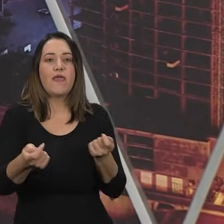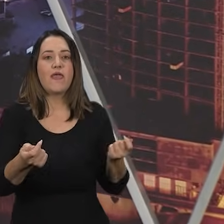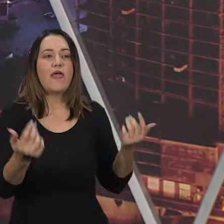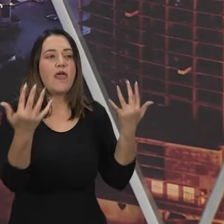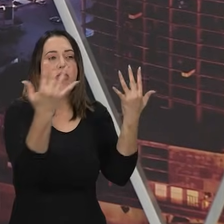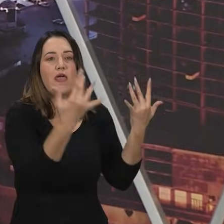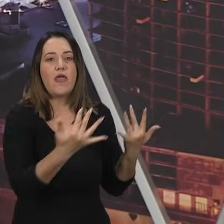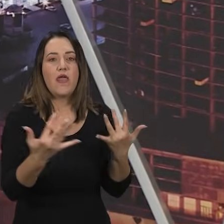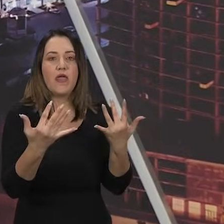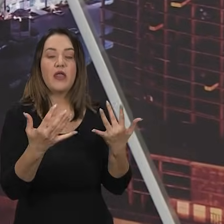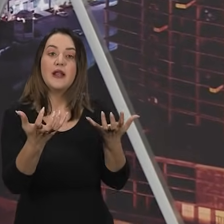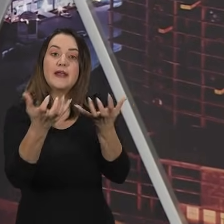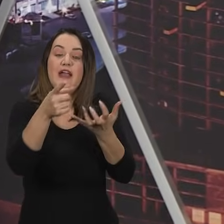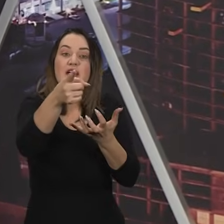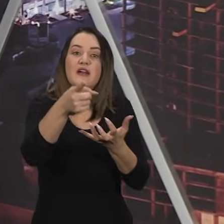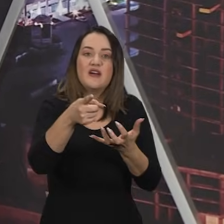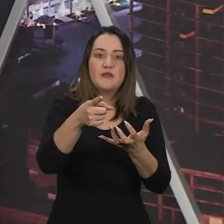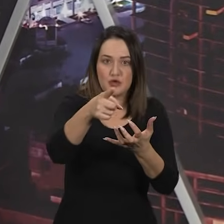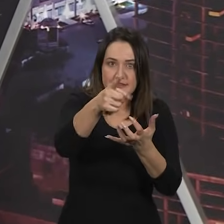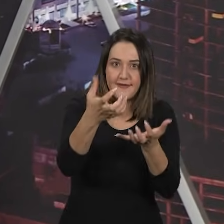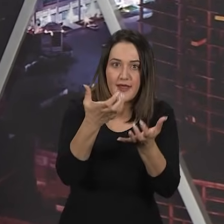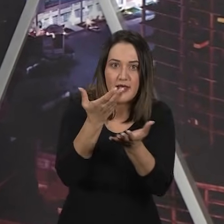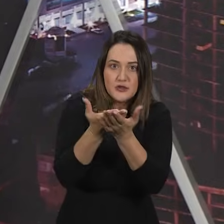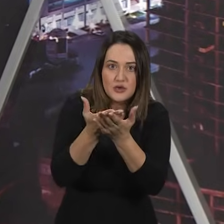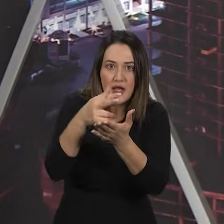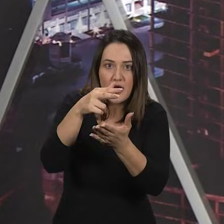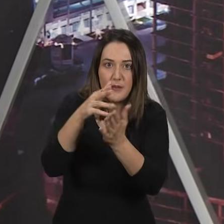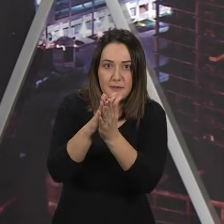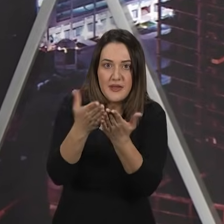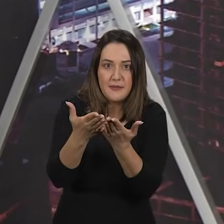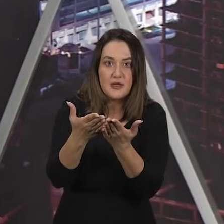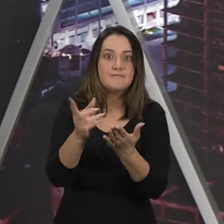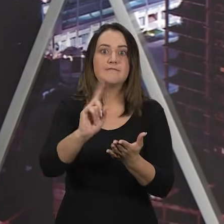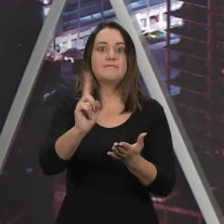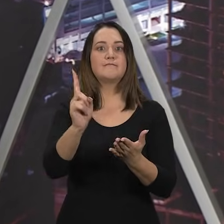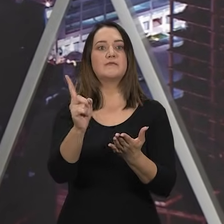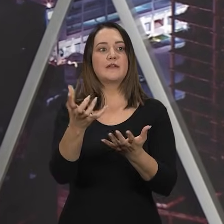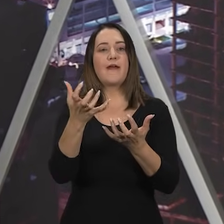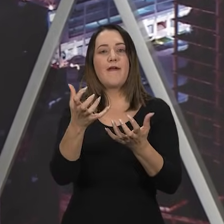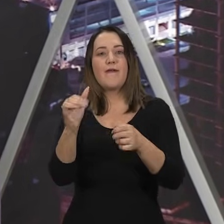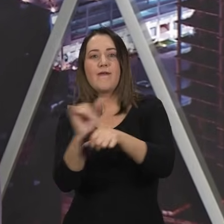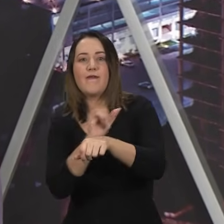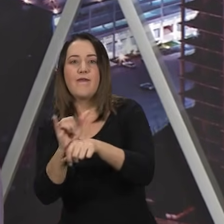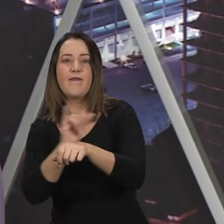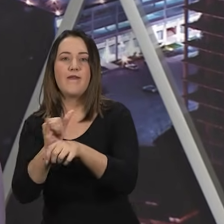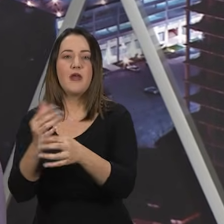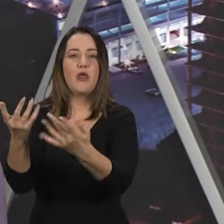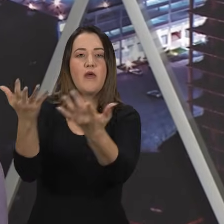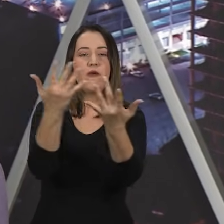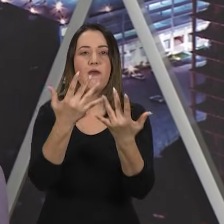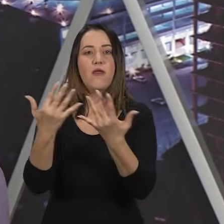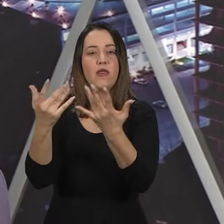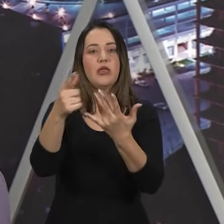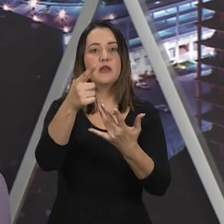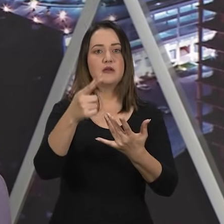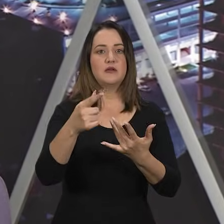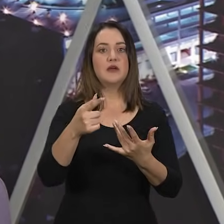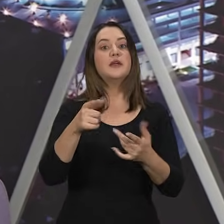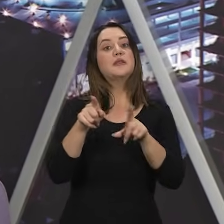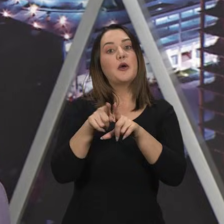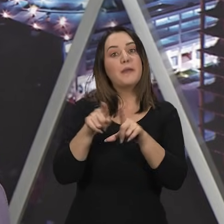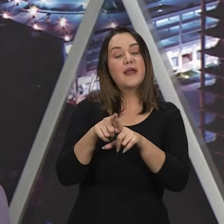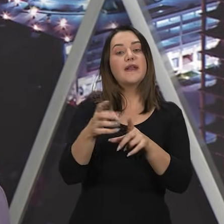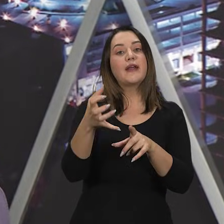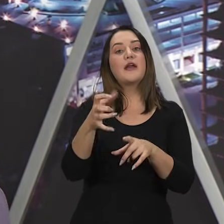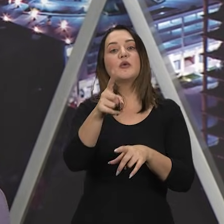Ele luta para você não ler a Bíblia. Ele vai lutar para você não orar. Ele vai lutar para você não fazer